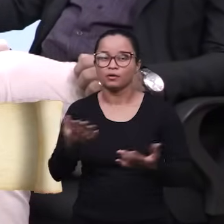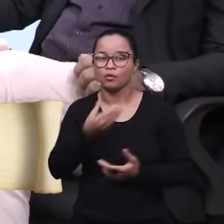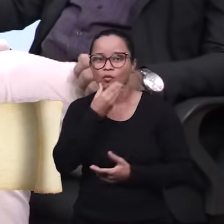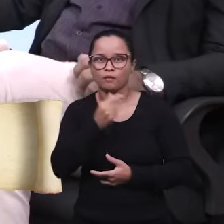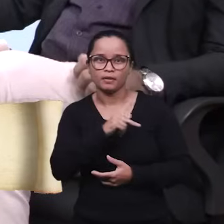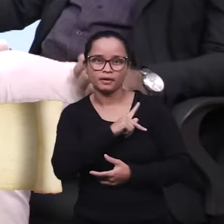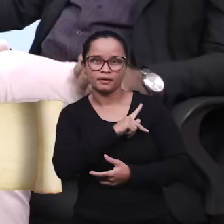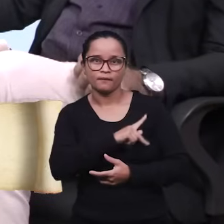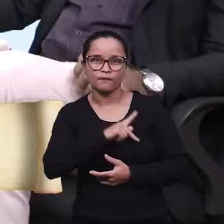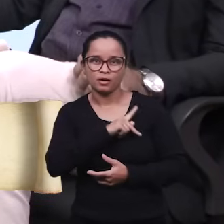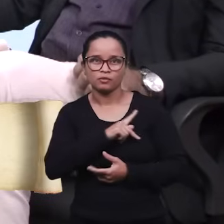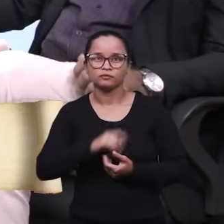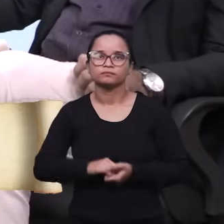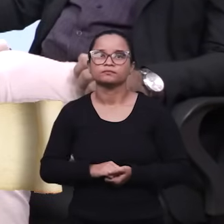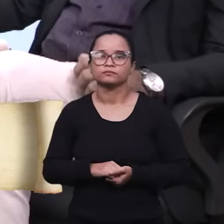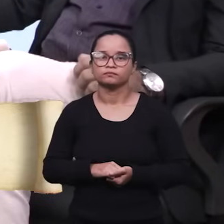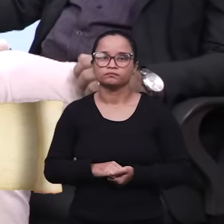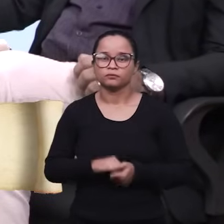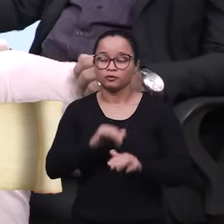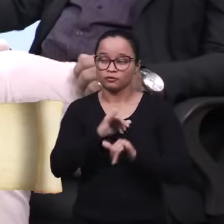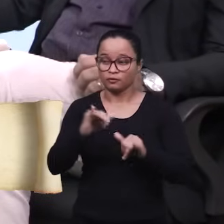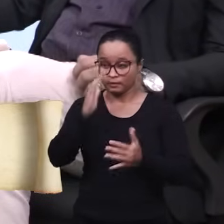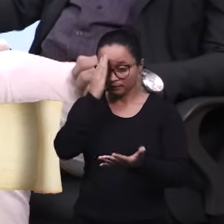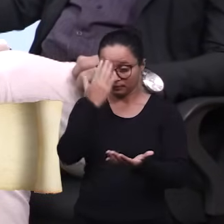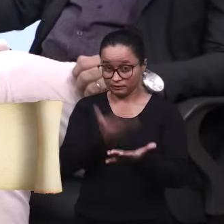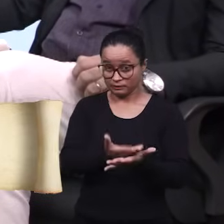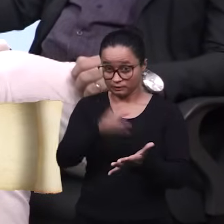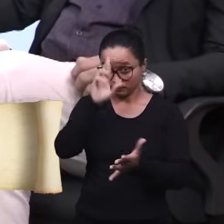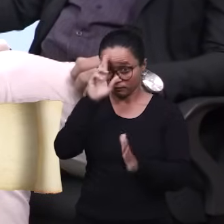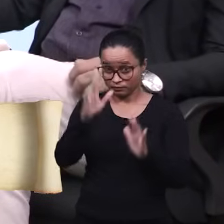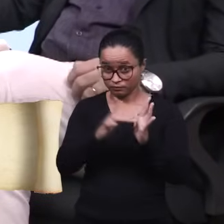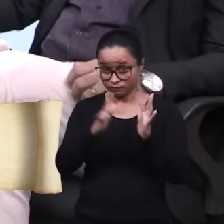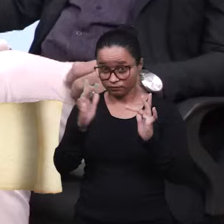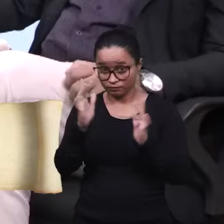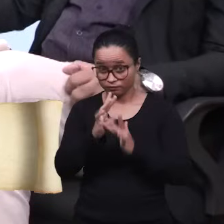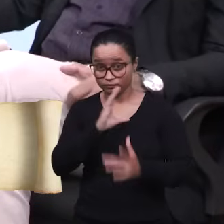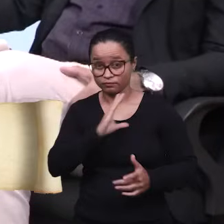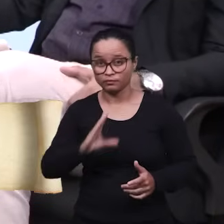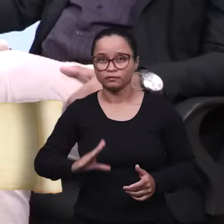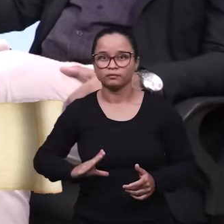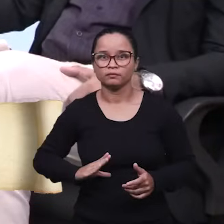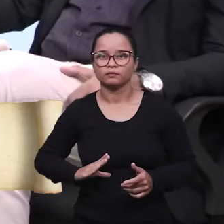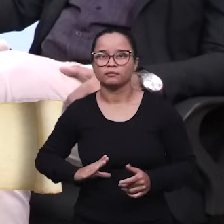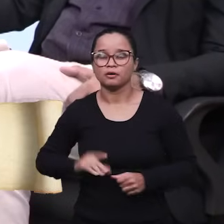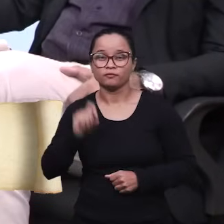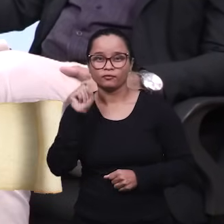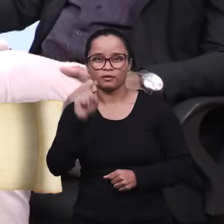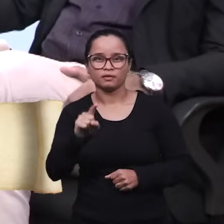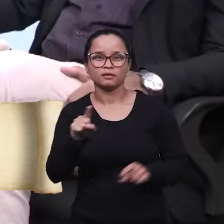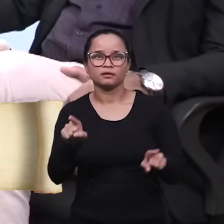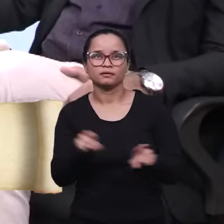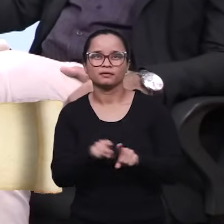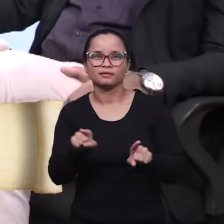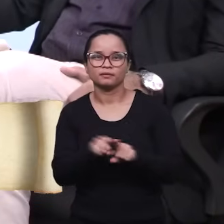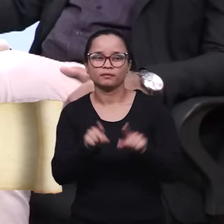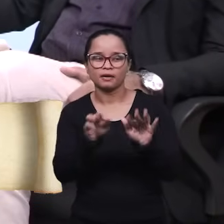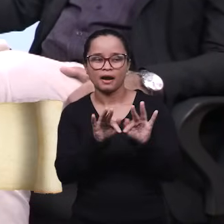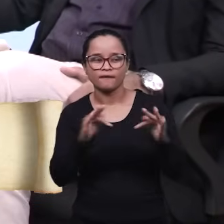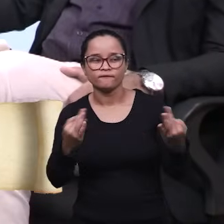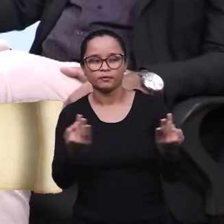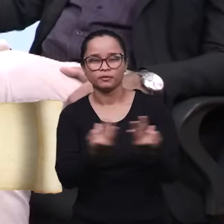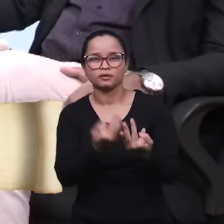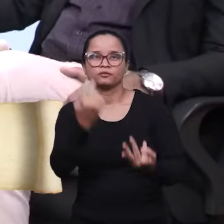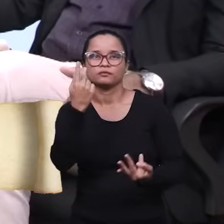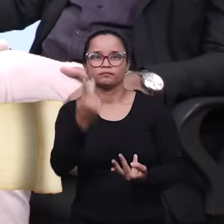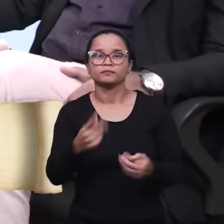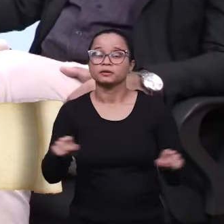disse a ele: crê no Senhor Jesus Cristo e serás salvo tu e tua casa. É uma palavra